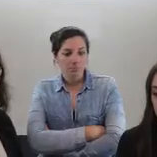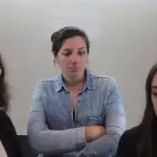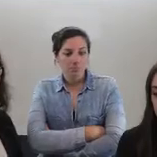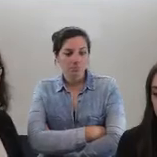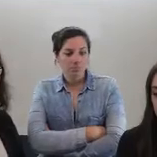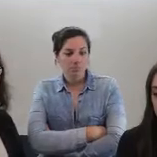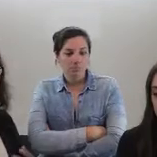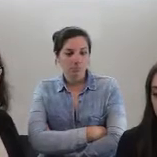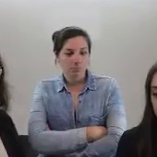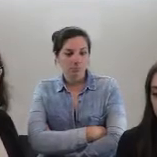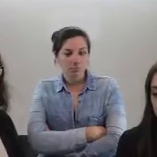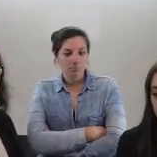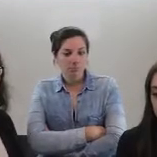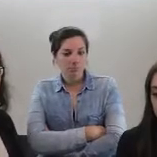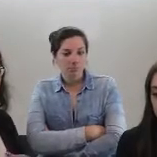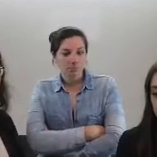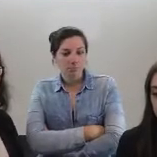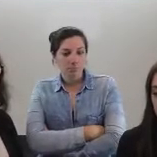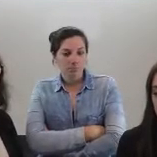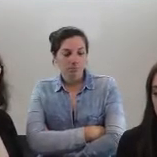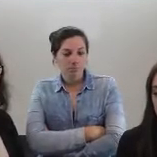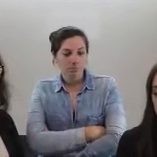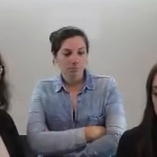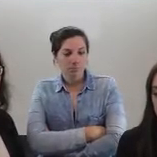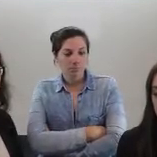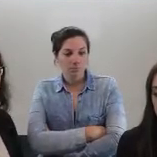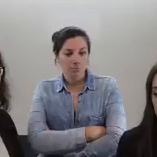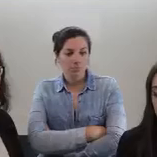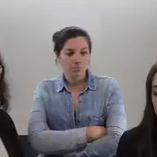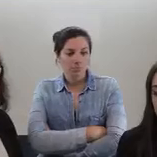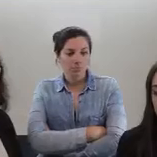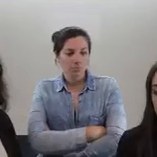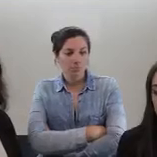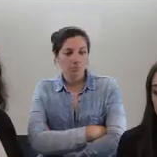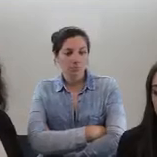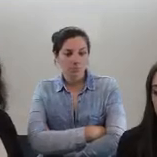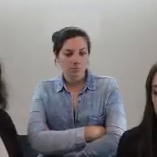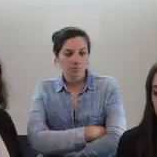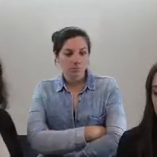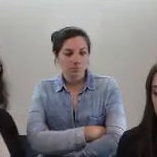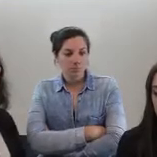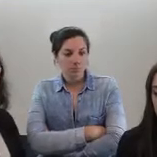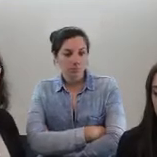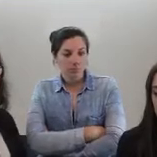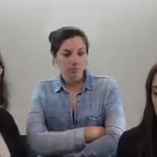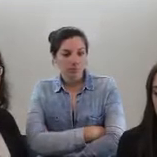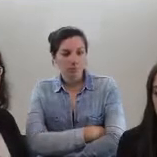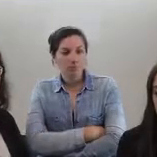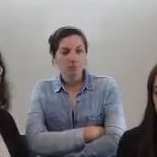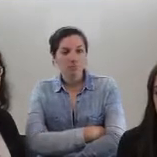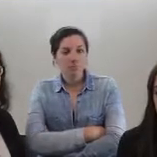para fazer por ano, por idioma também, por idade. Nossa, tem